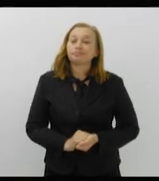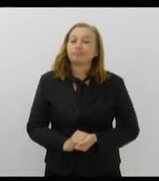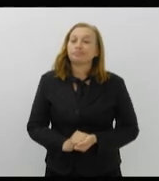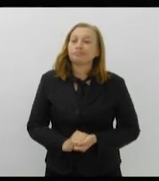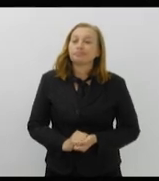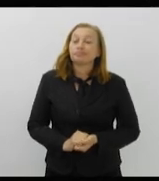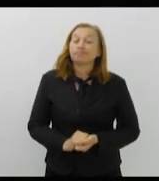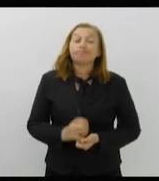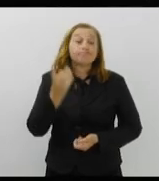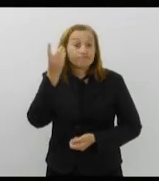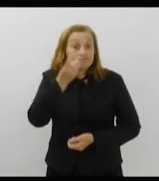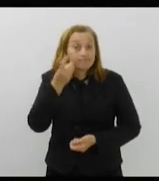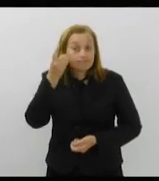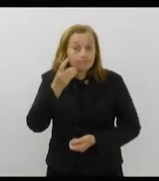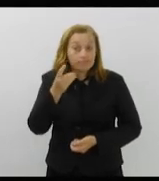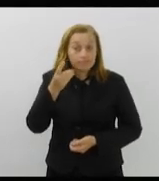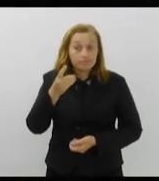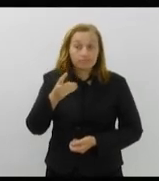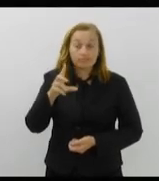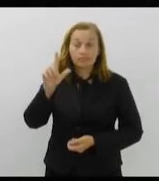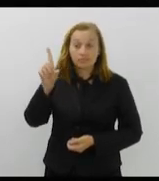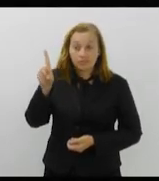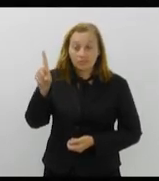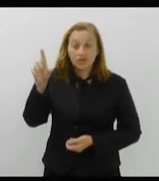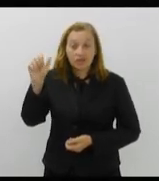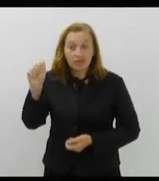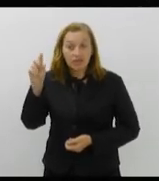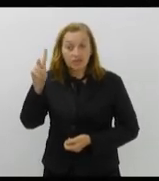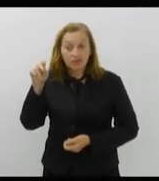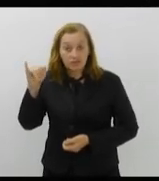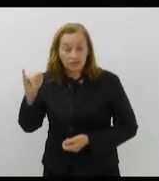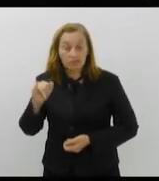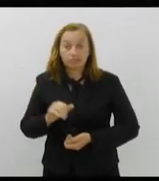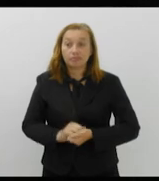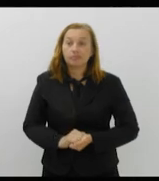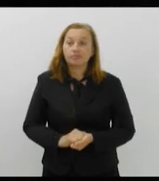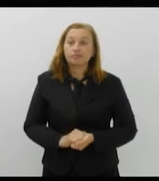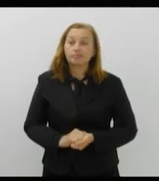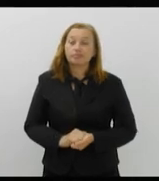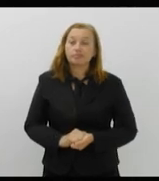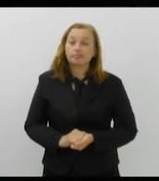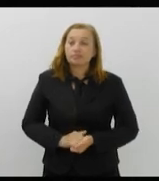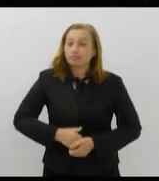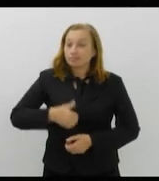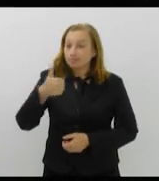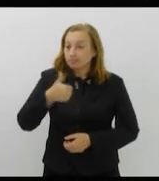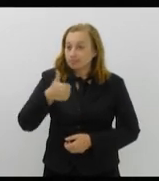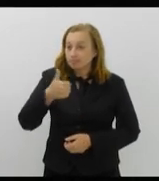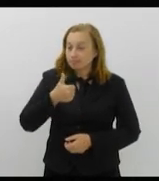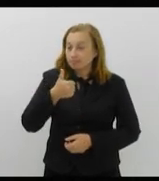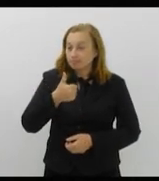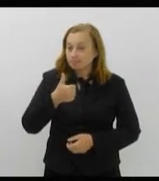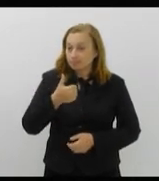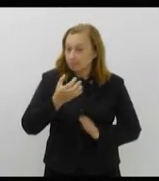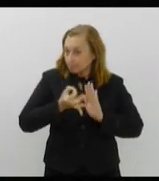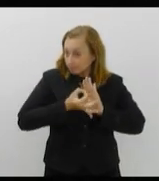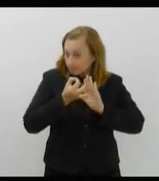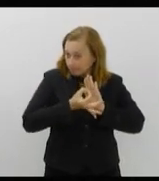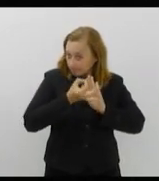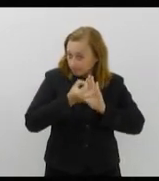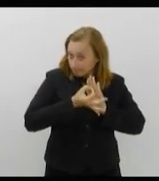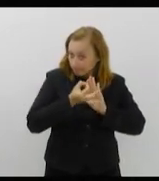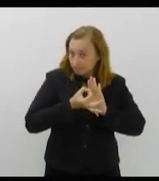e o deputado alcolumbre publici a sua primeira versão Isto é o seu